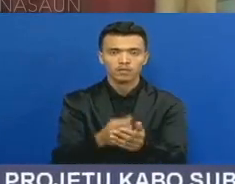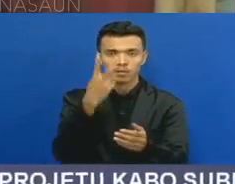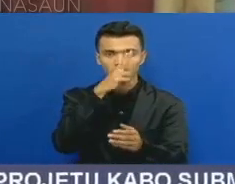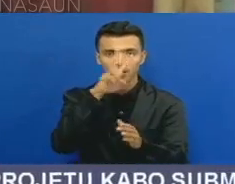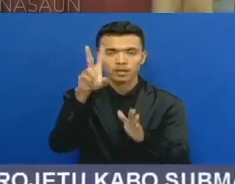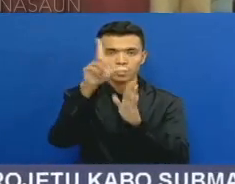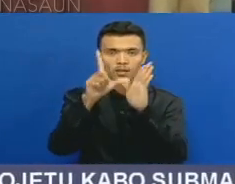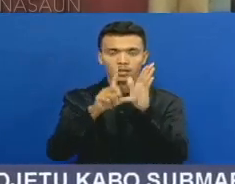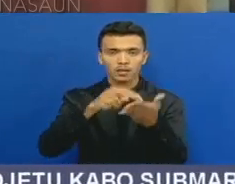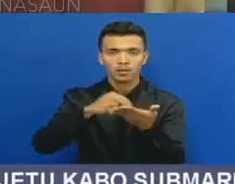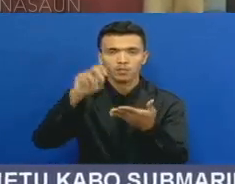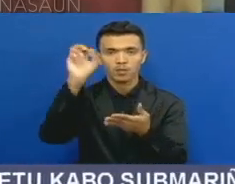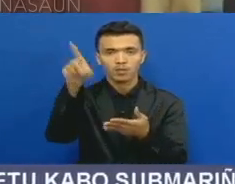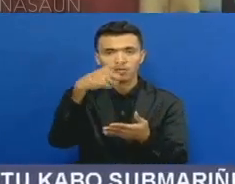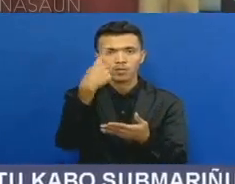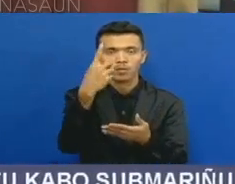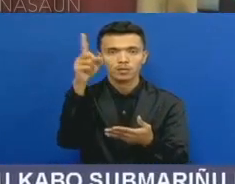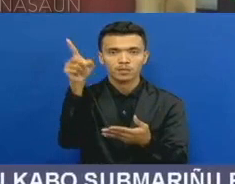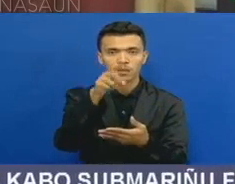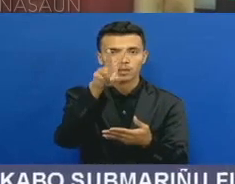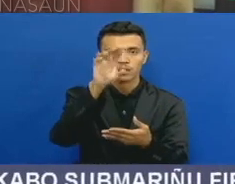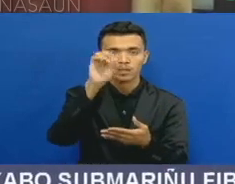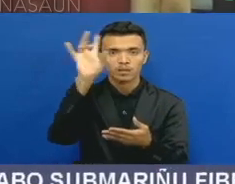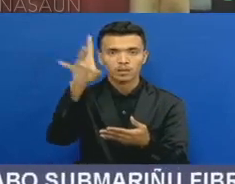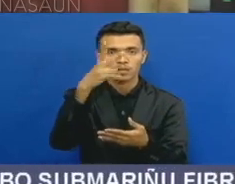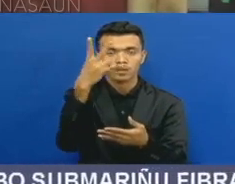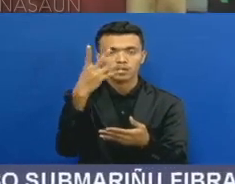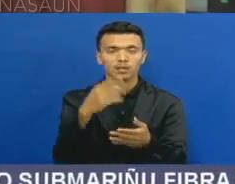No. 11/2017, né, contra artigo Balo.